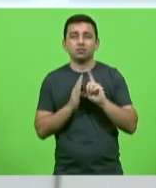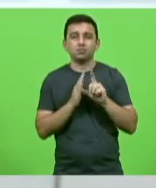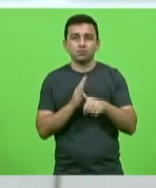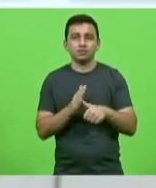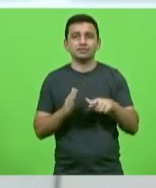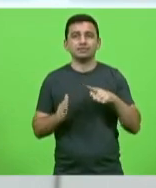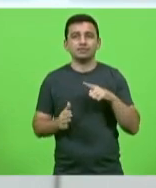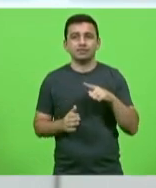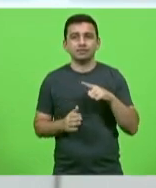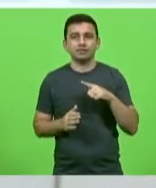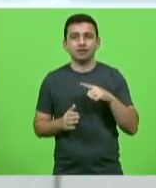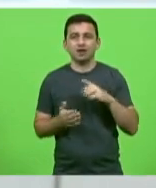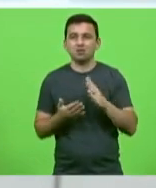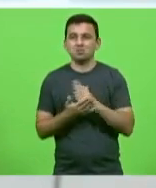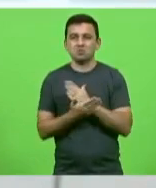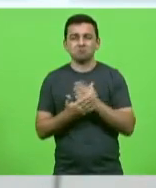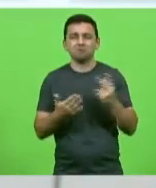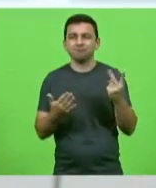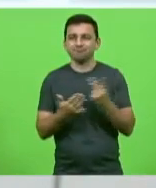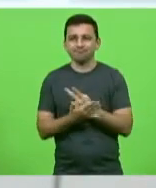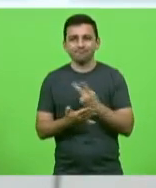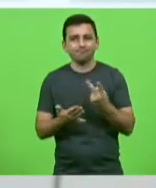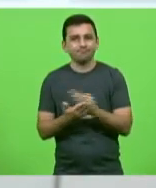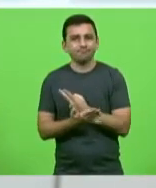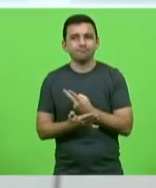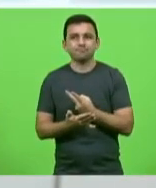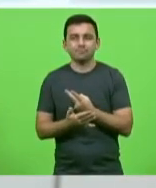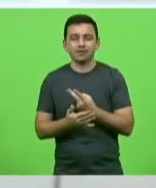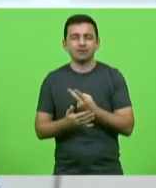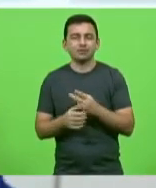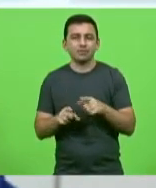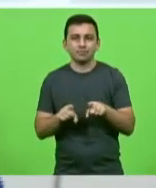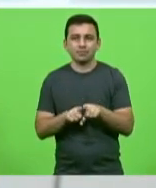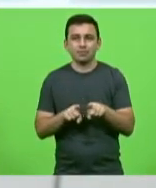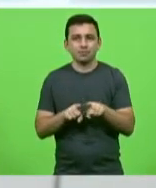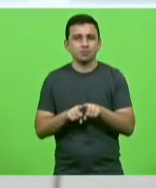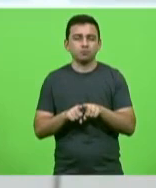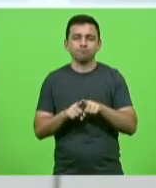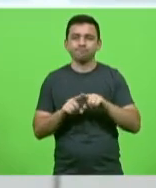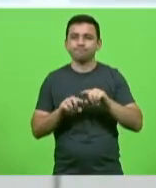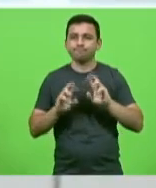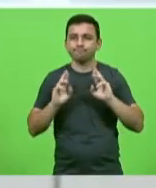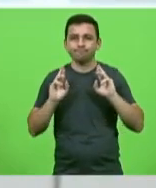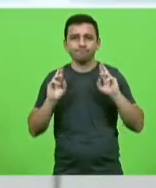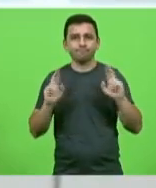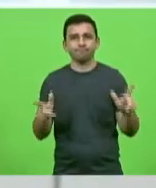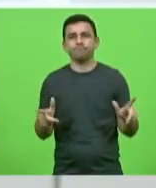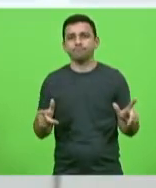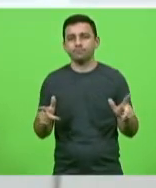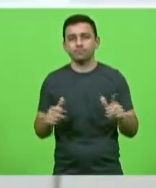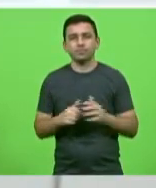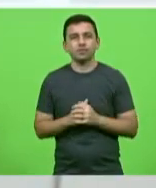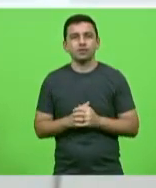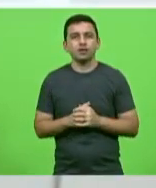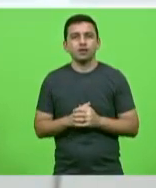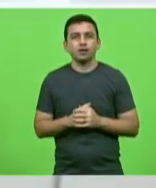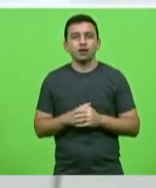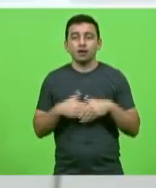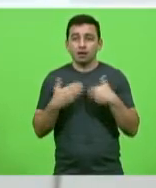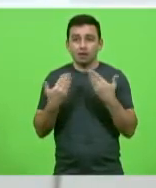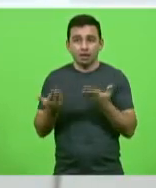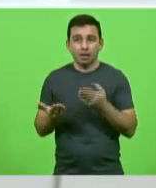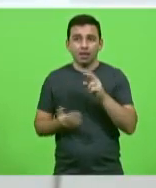alterações em legítimas e imorais na avença abelha mede após